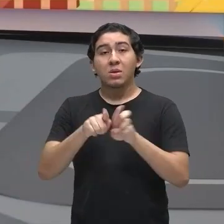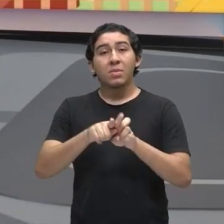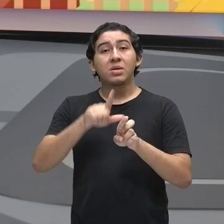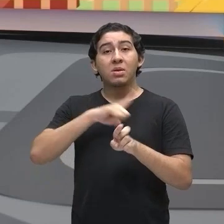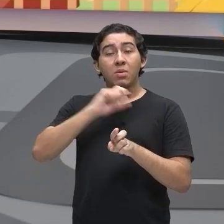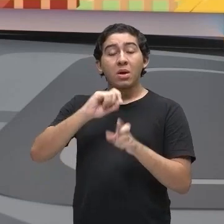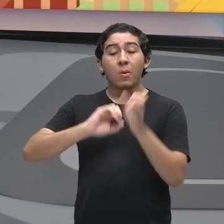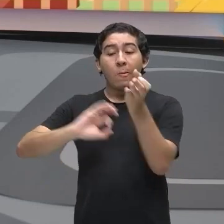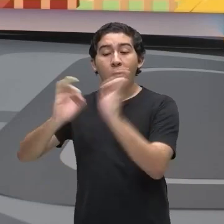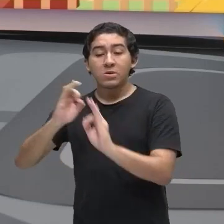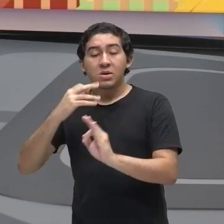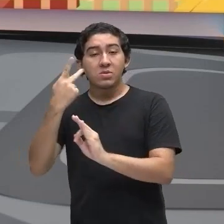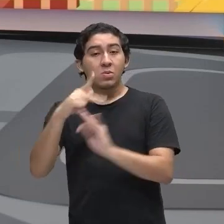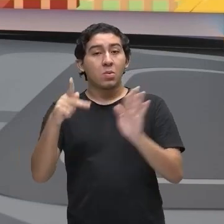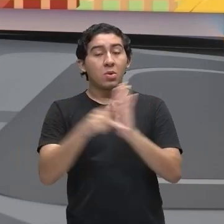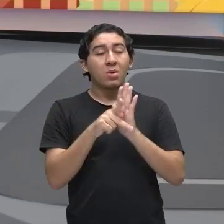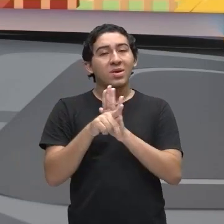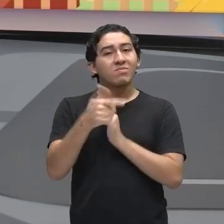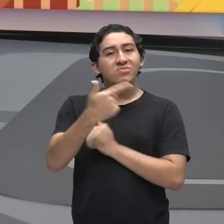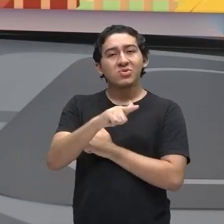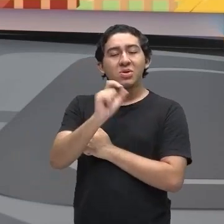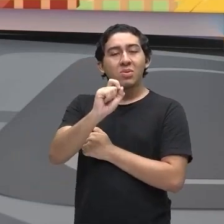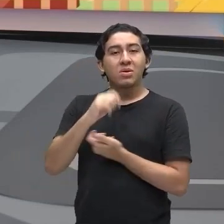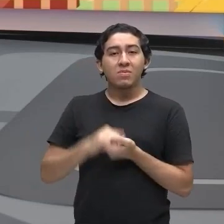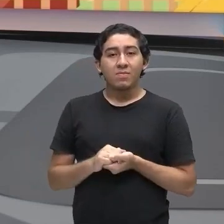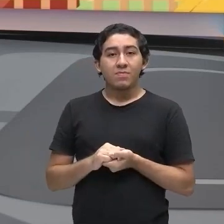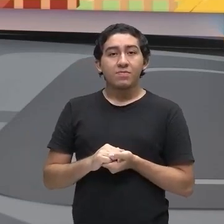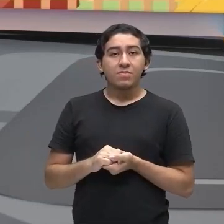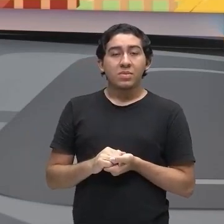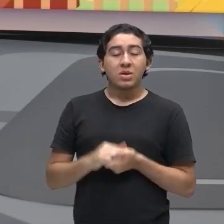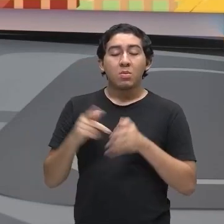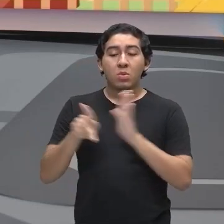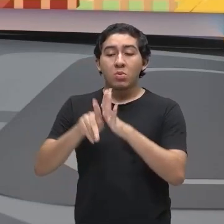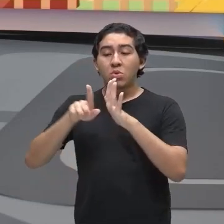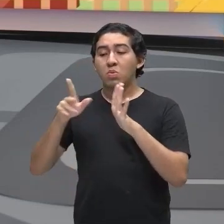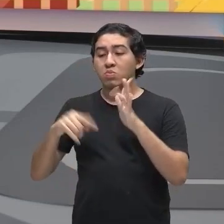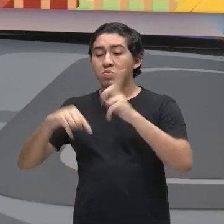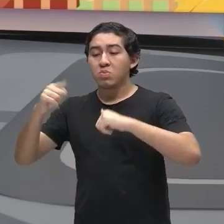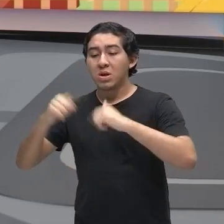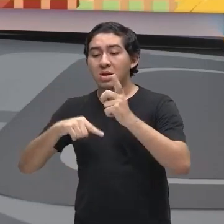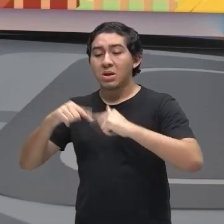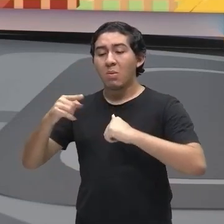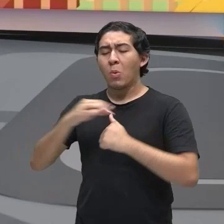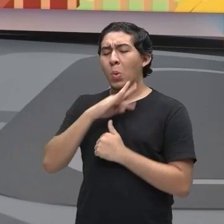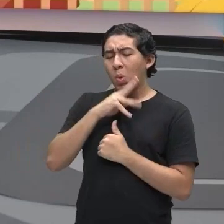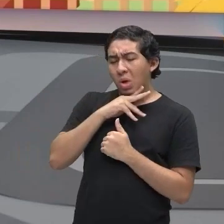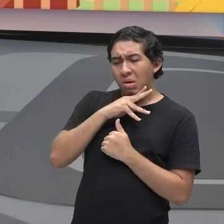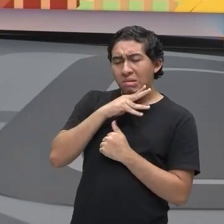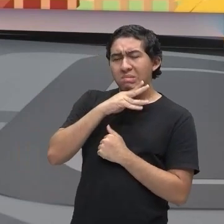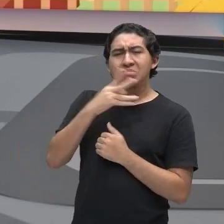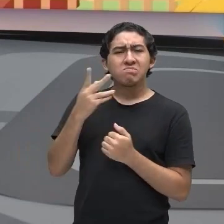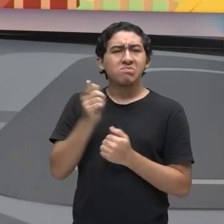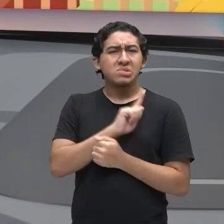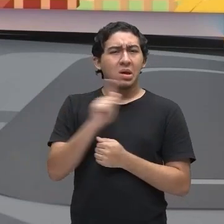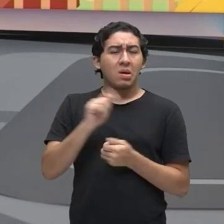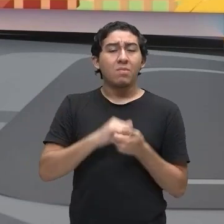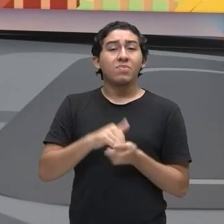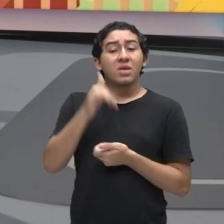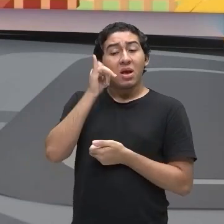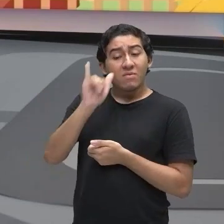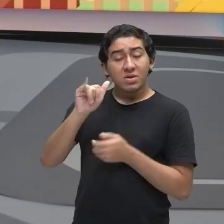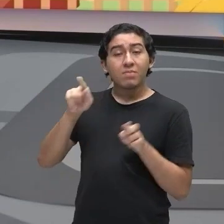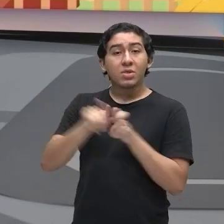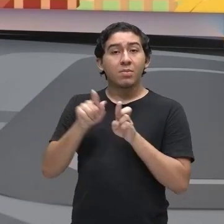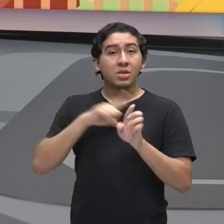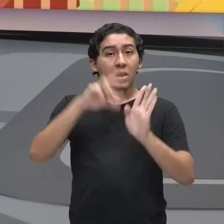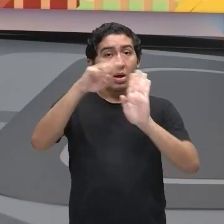se organizar para manter a qualidade do produto, criar normas ali, padrões que deveriam ser